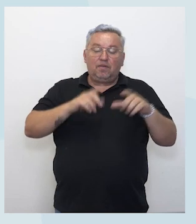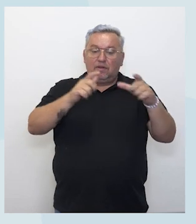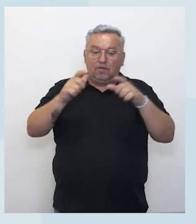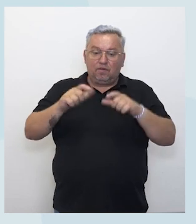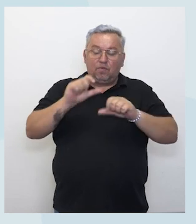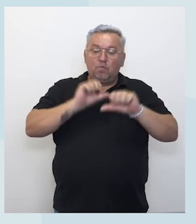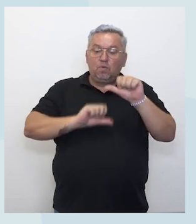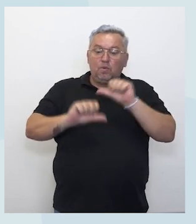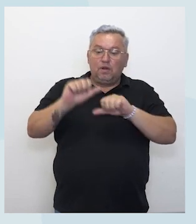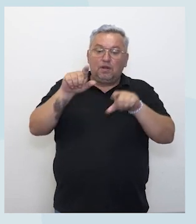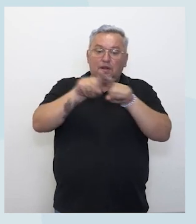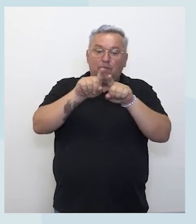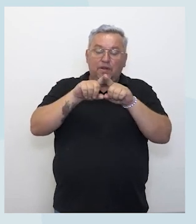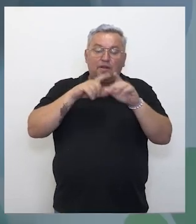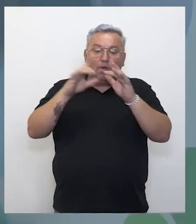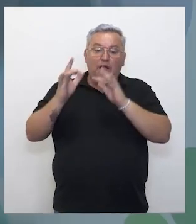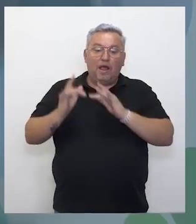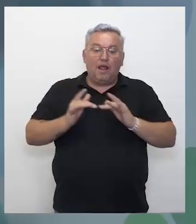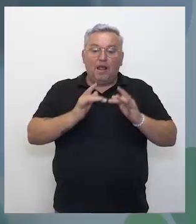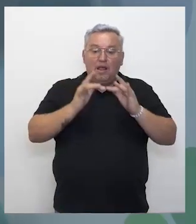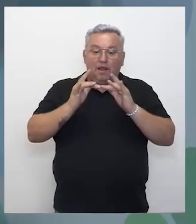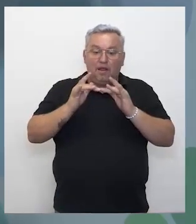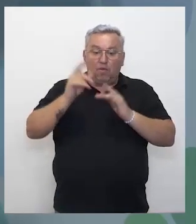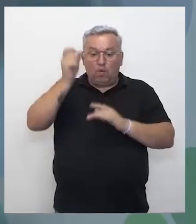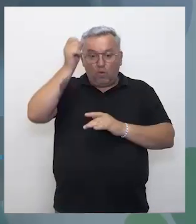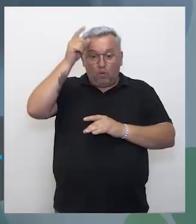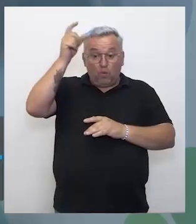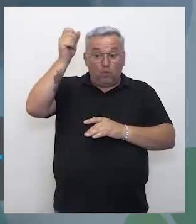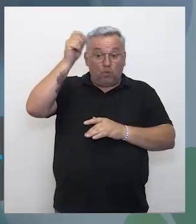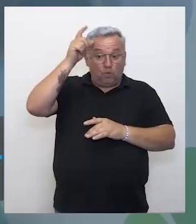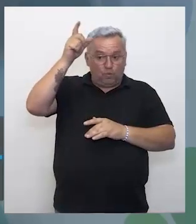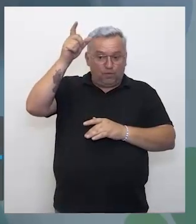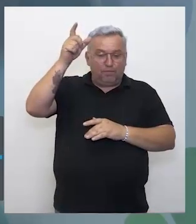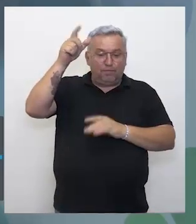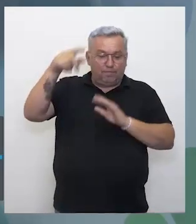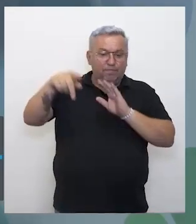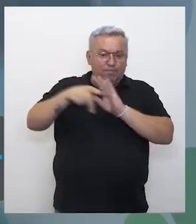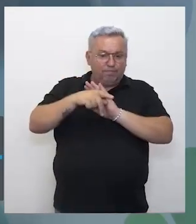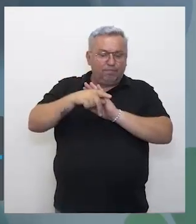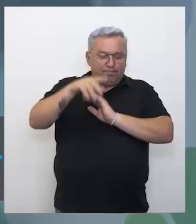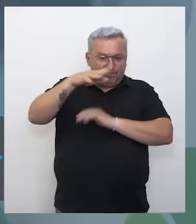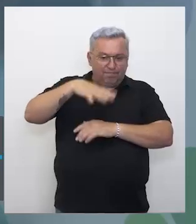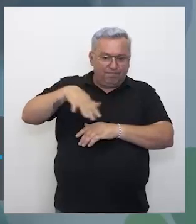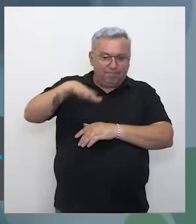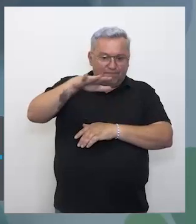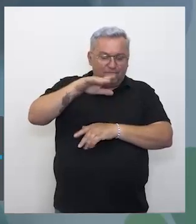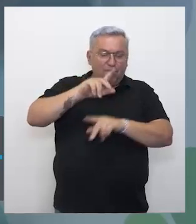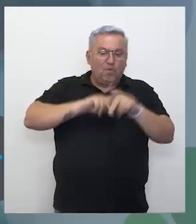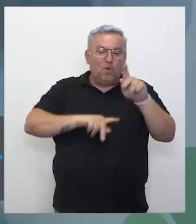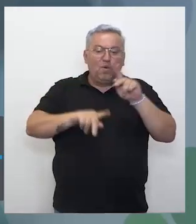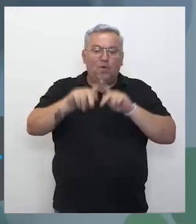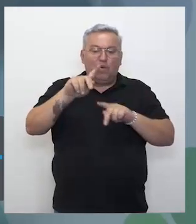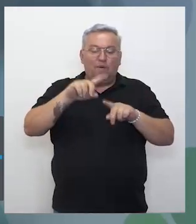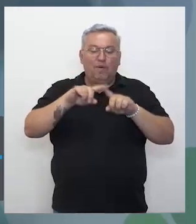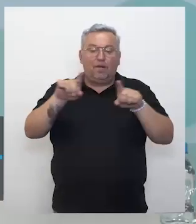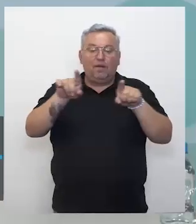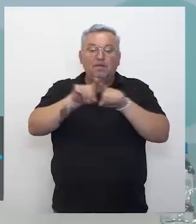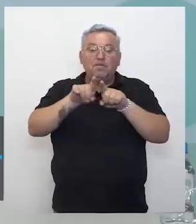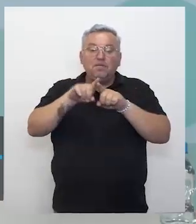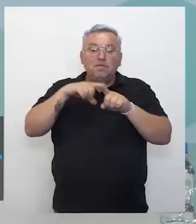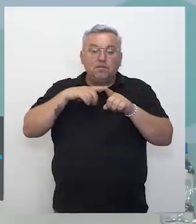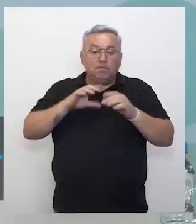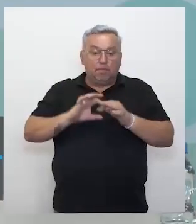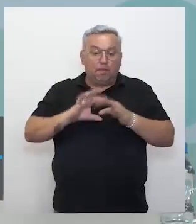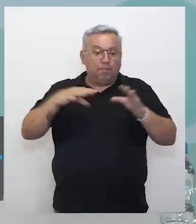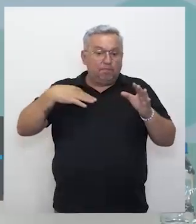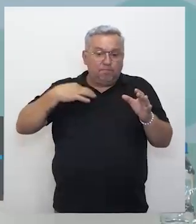essas crenças, elas estão relacionadas com a cultura, né? E faz parte da cultura popular. Então, a gente tem a espontaneidade, né?